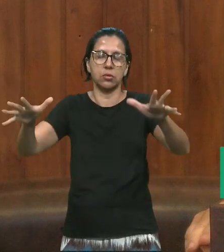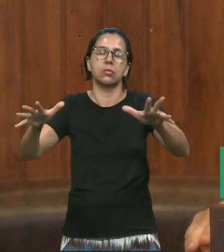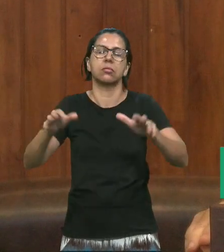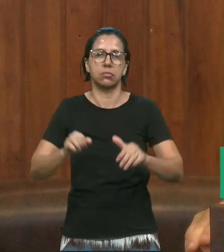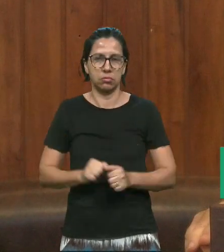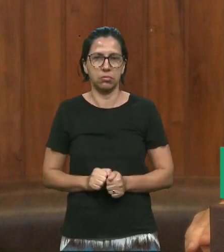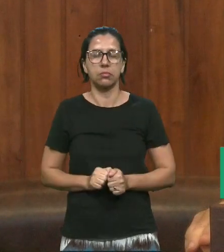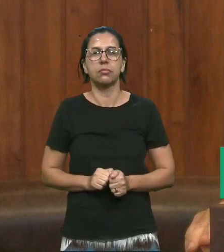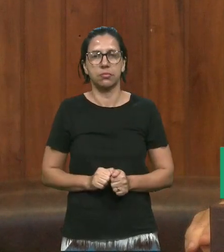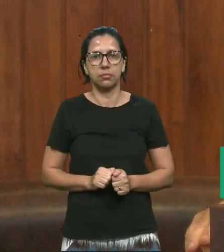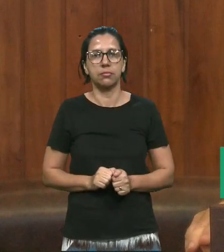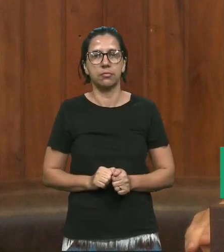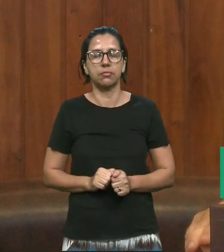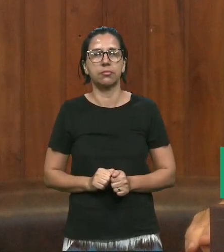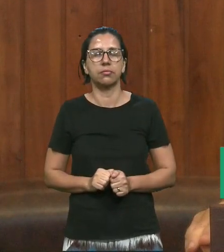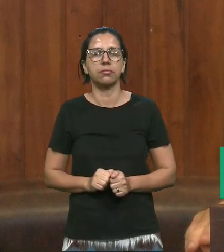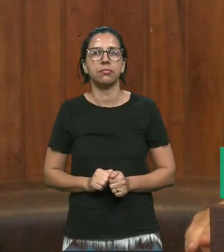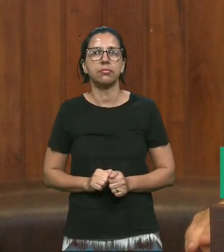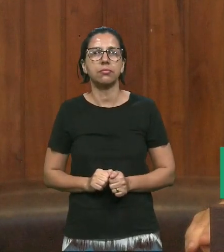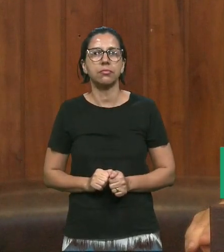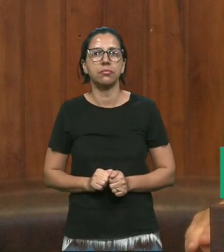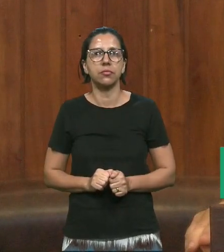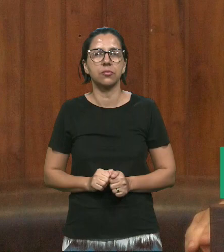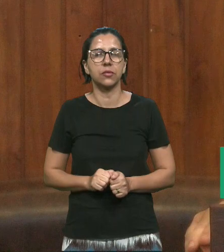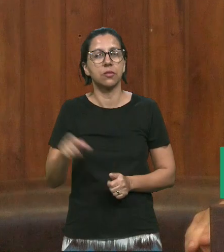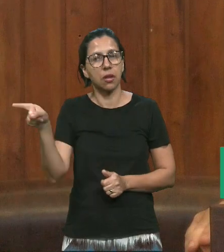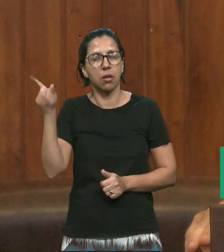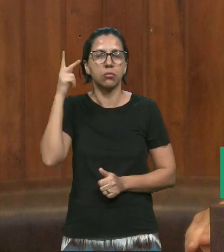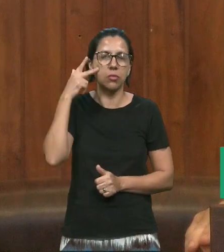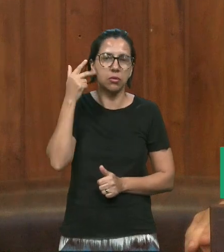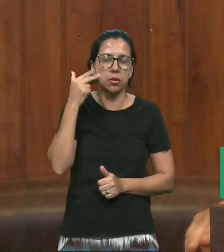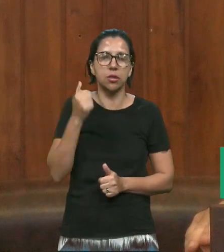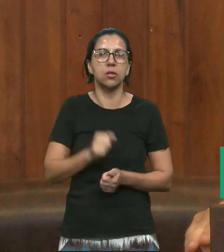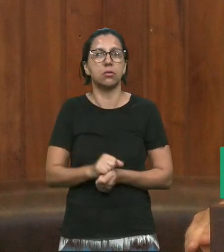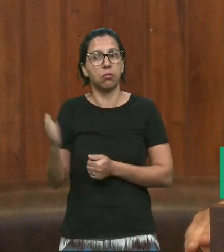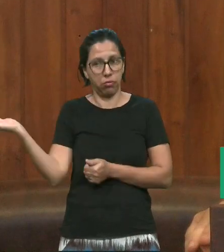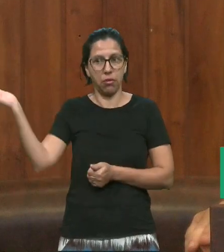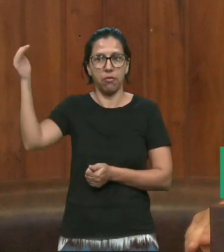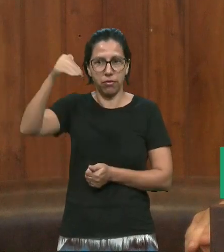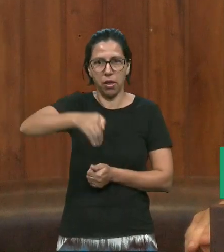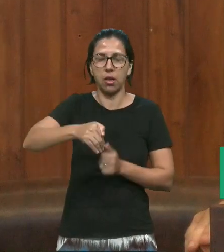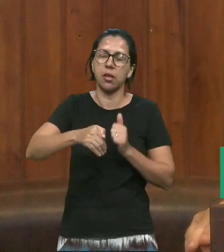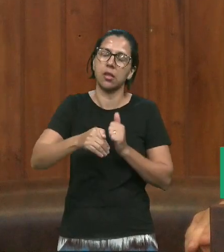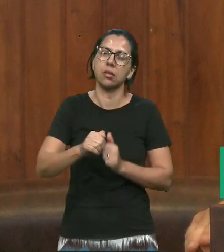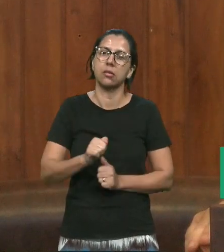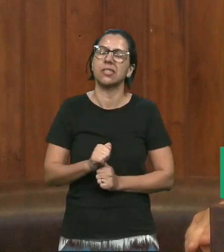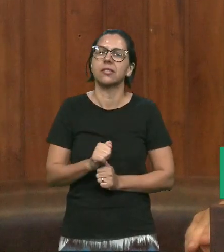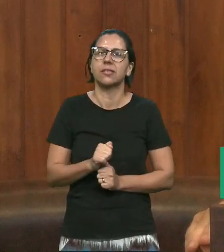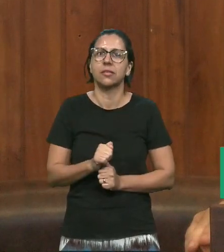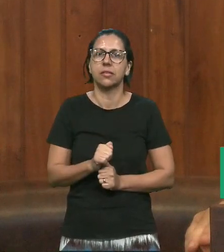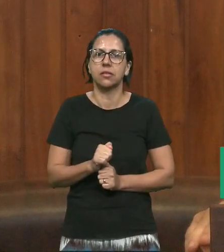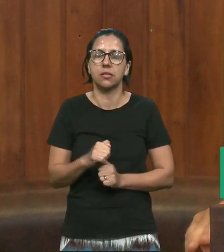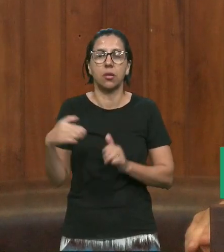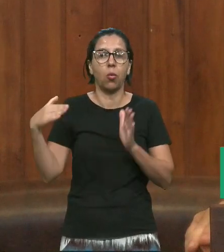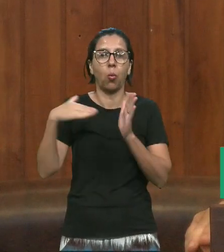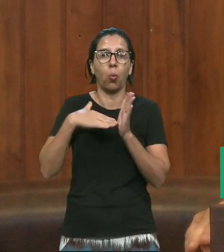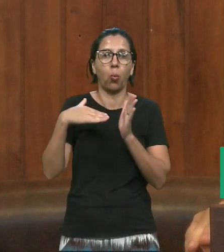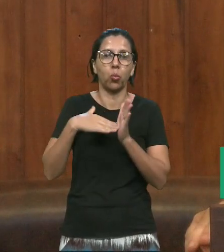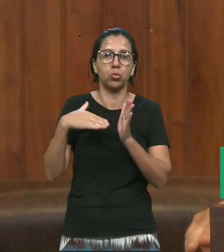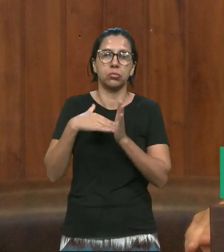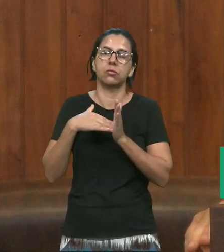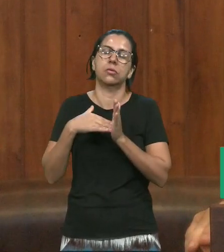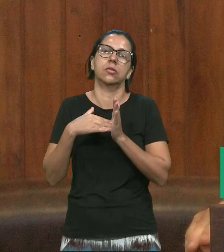onde precisa chegar. Ô, Tarcísio, se você realmente for vir para Marília, né, da última vez que você esteve